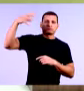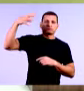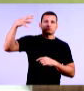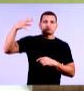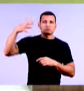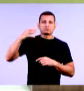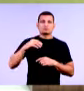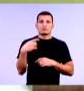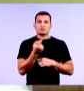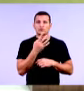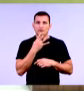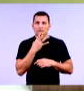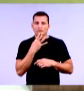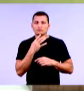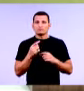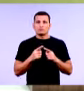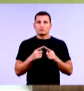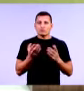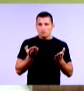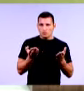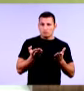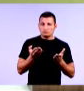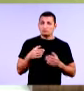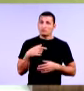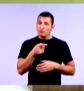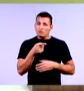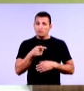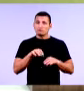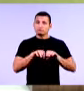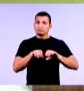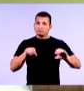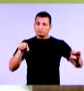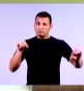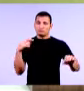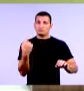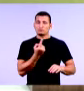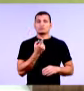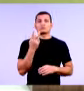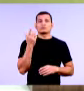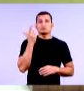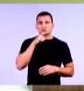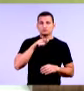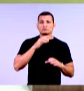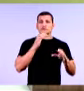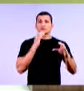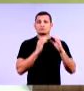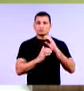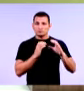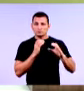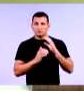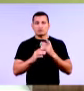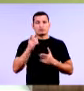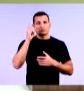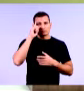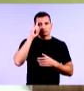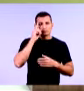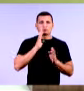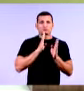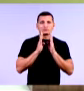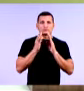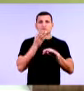nos dias atuais. Por meio desses enlaces, nós conseguimos fazer as nossas comunicações cotidianas, nós conseguimos acessar o